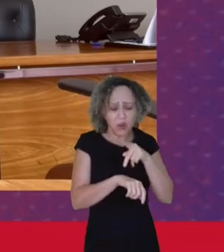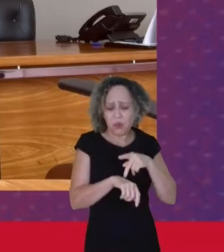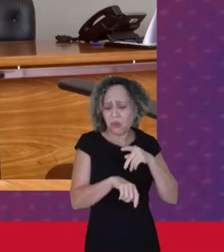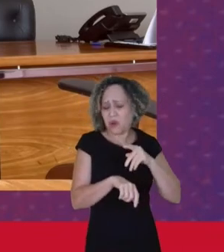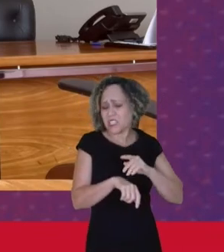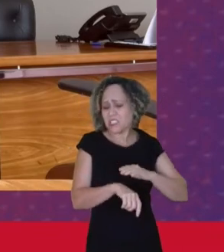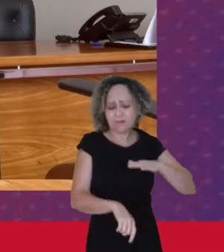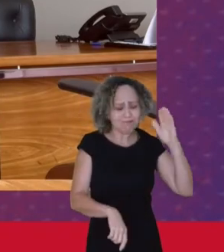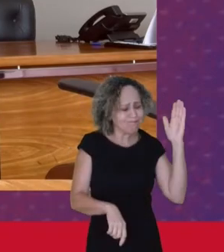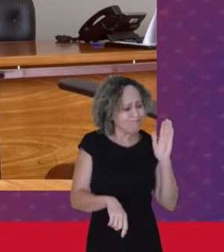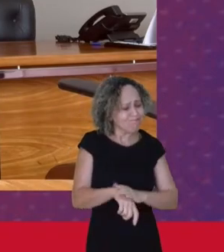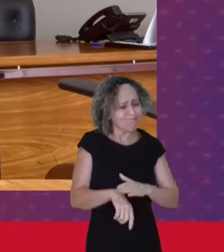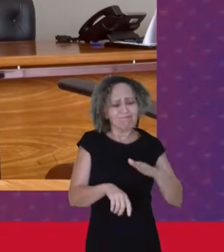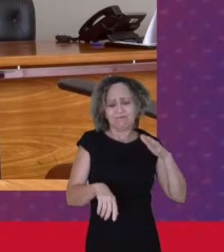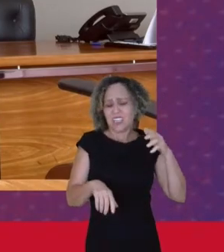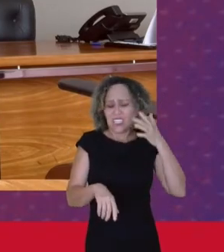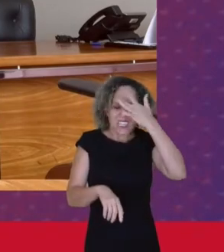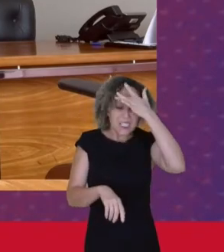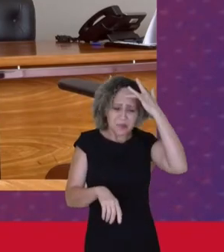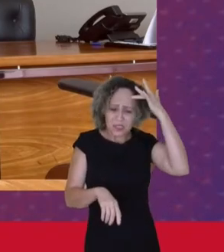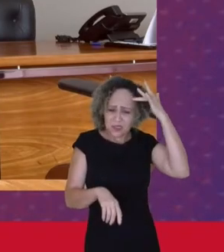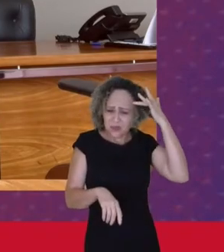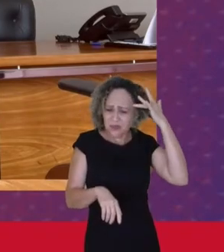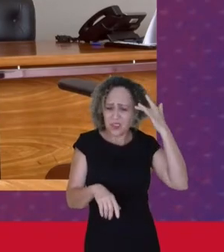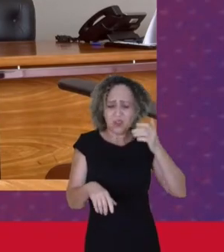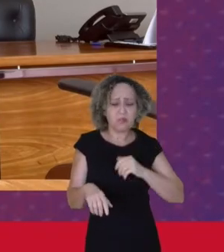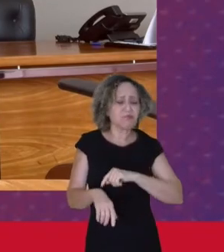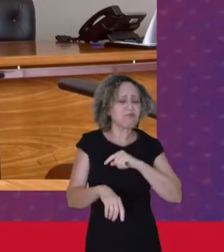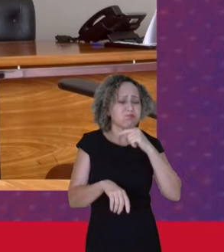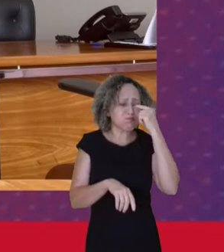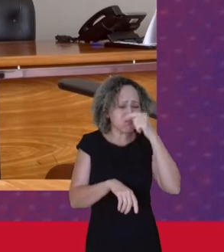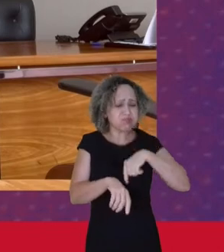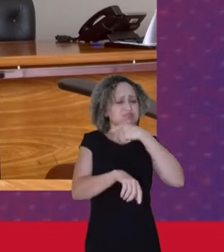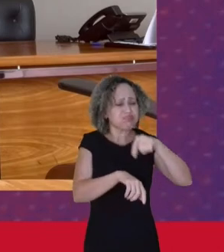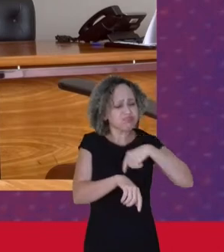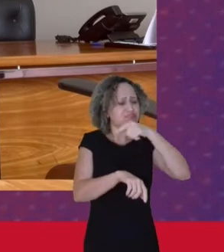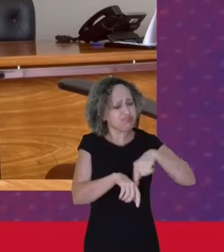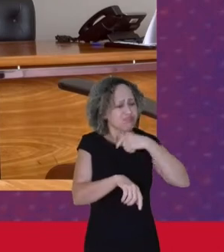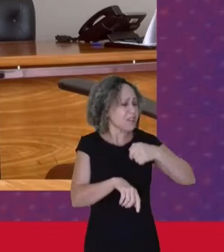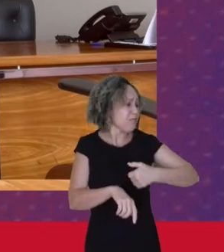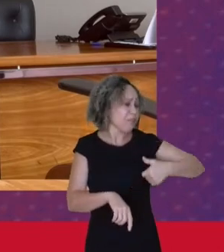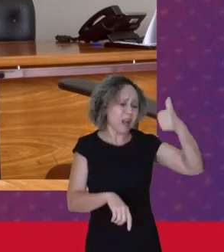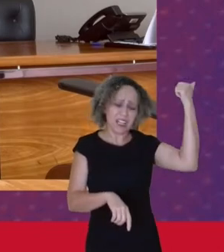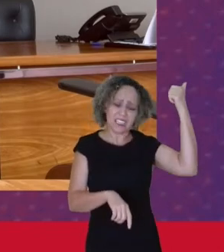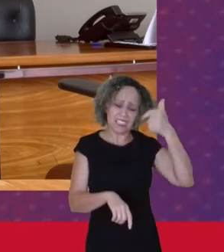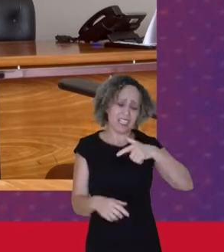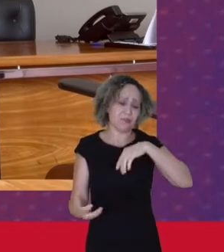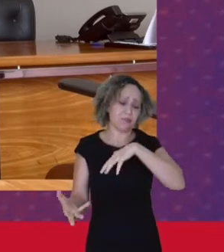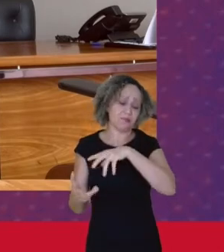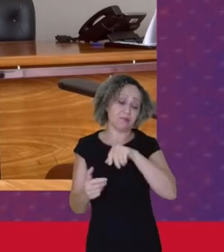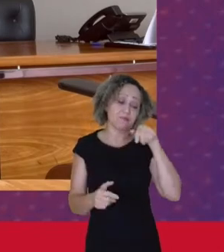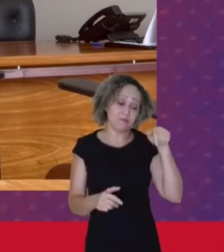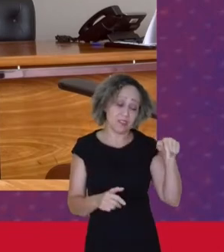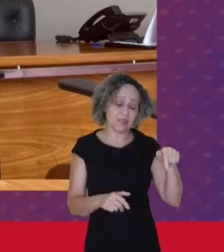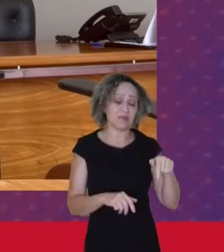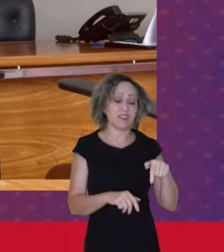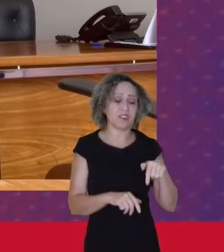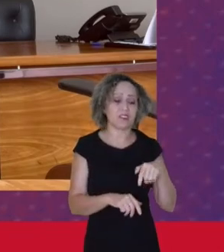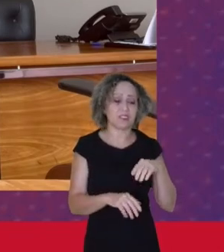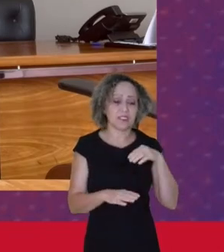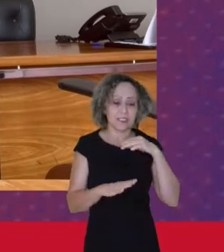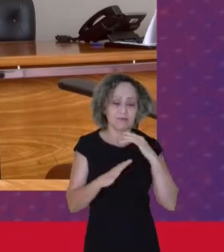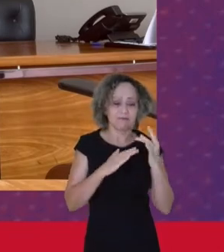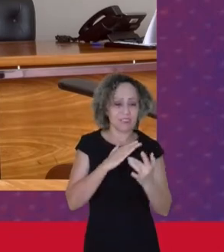redes sociais, e para dizer que a rede social não era uma terra sem lei, que as violações que